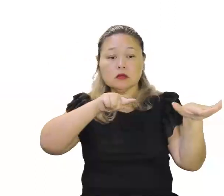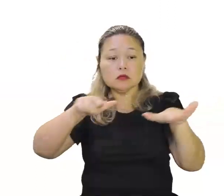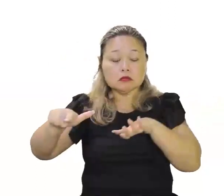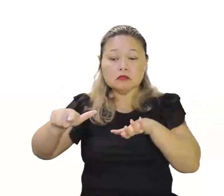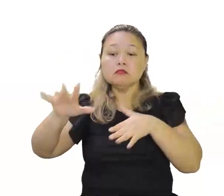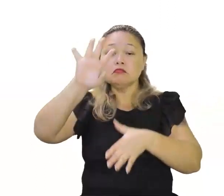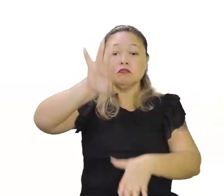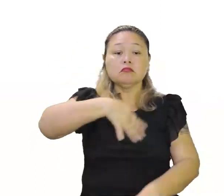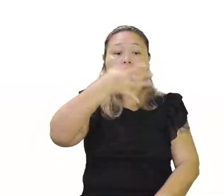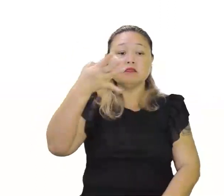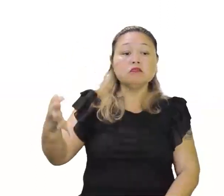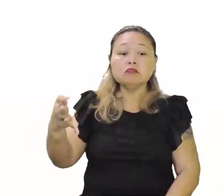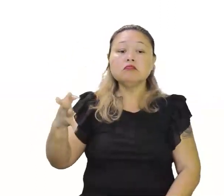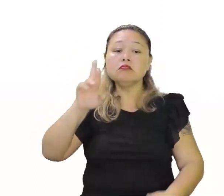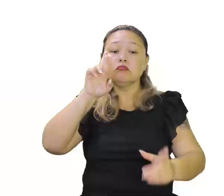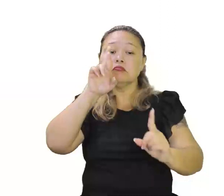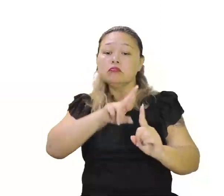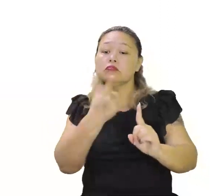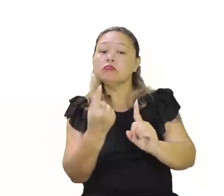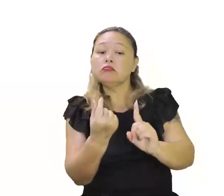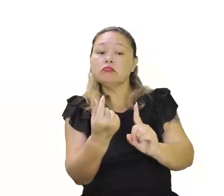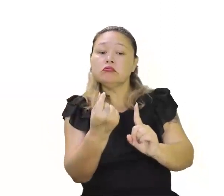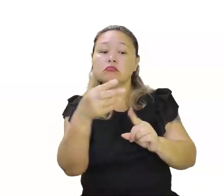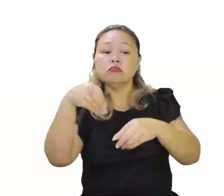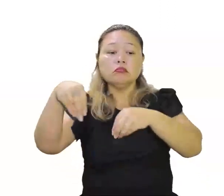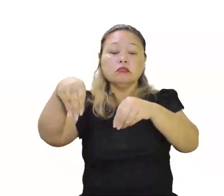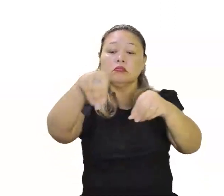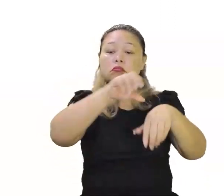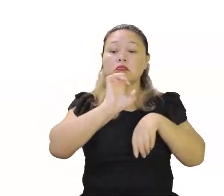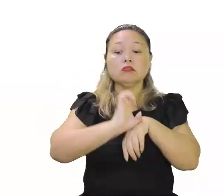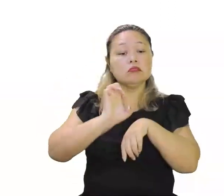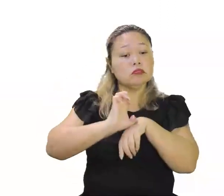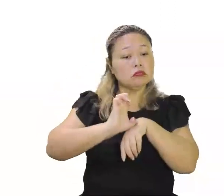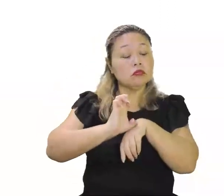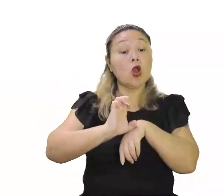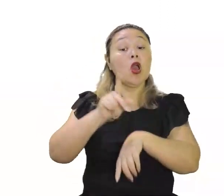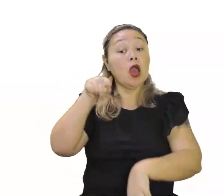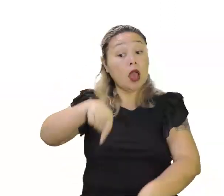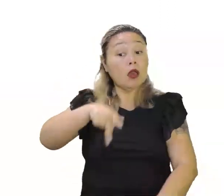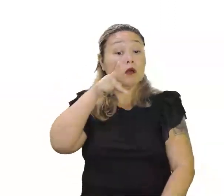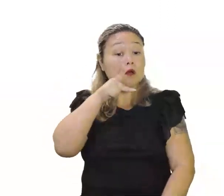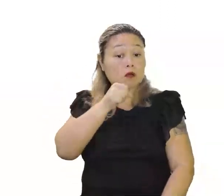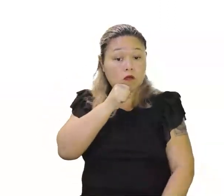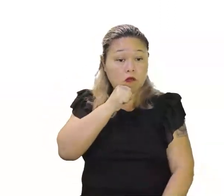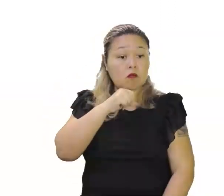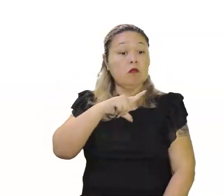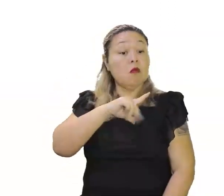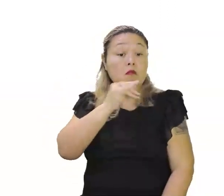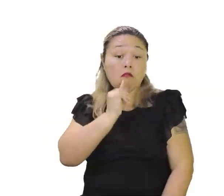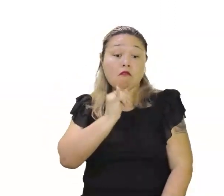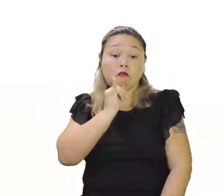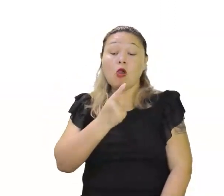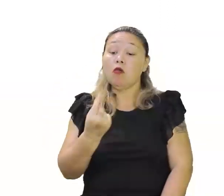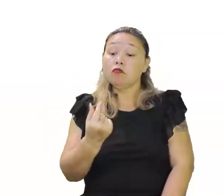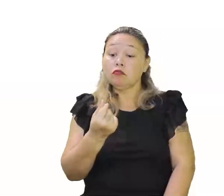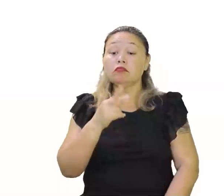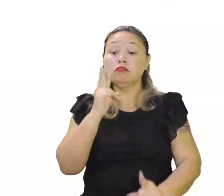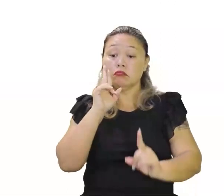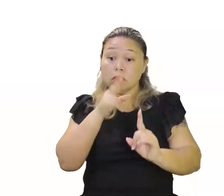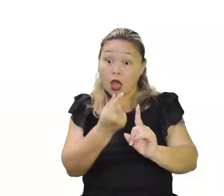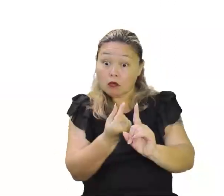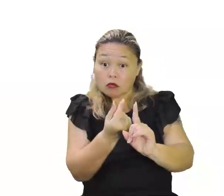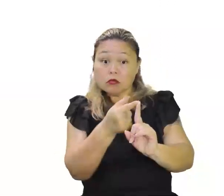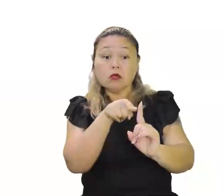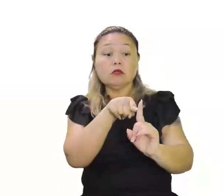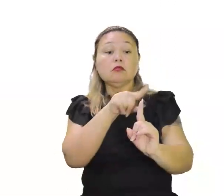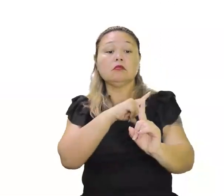da planilha referencial dos preços de terra no estado. Em Porto Velho, por exemplo, o valor